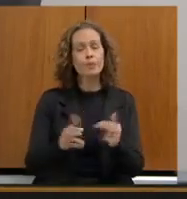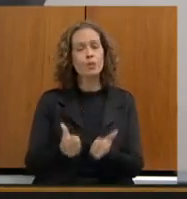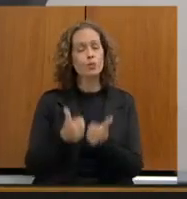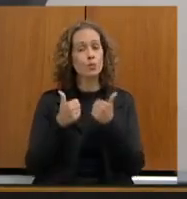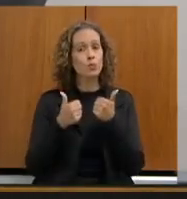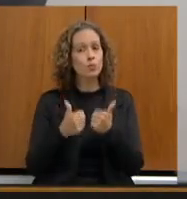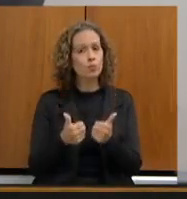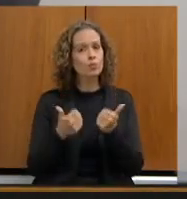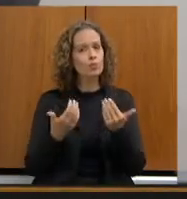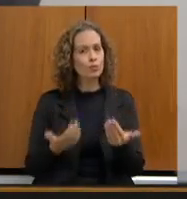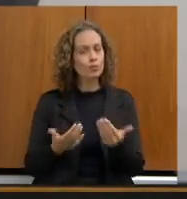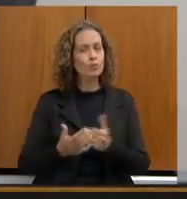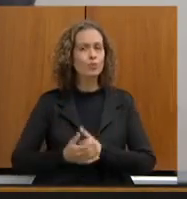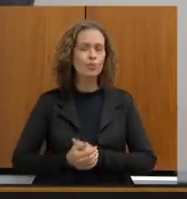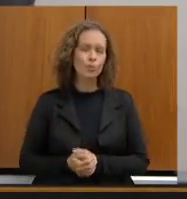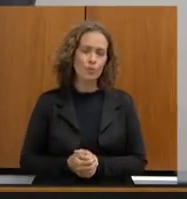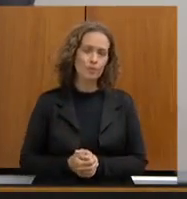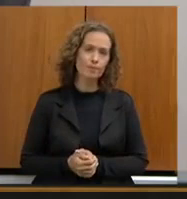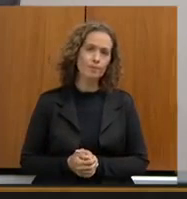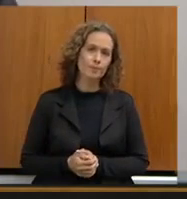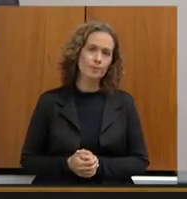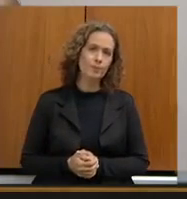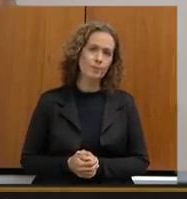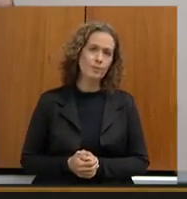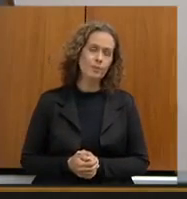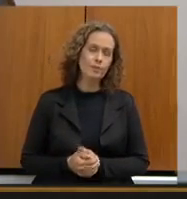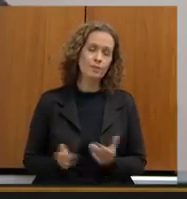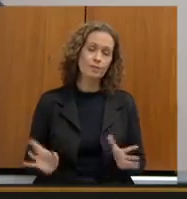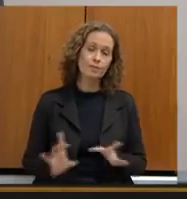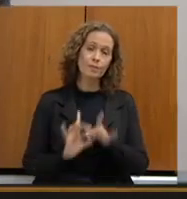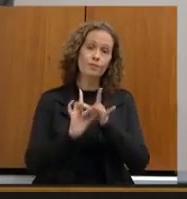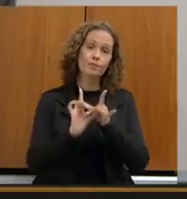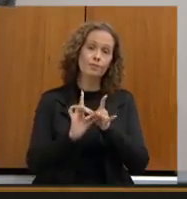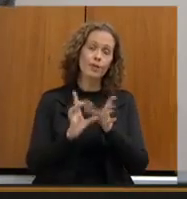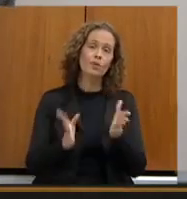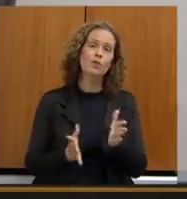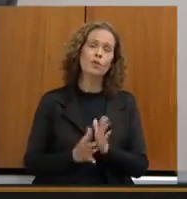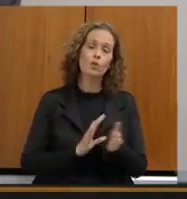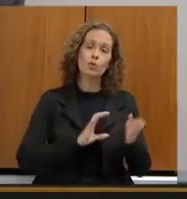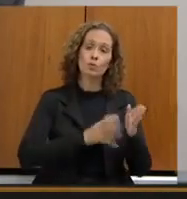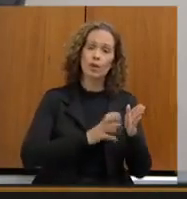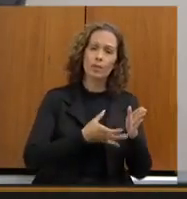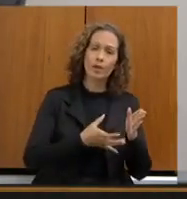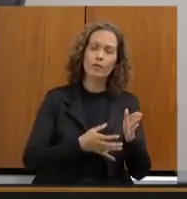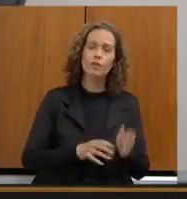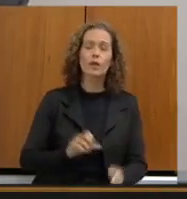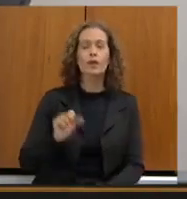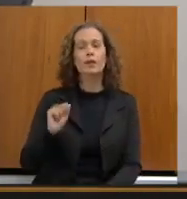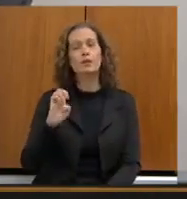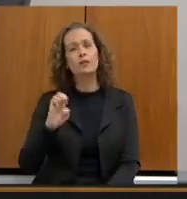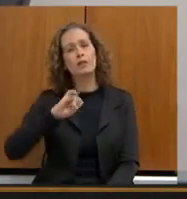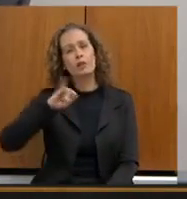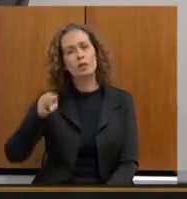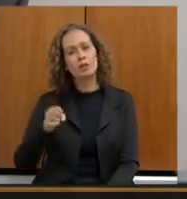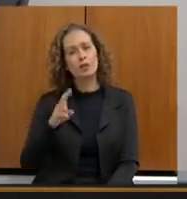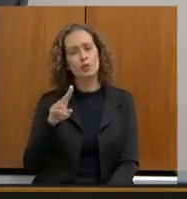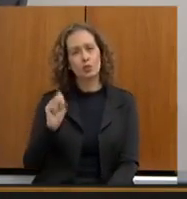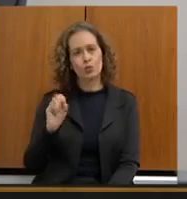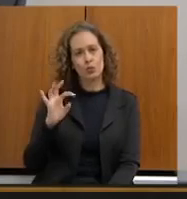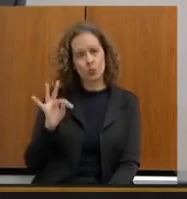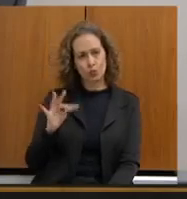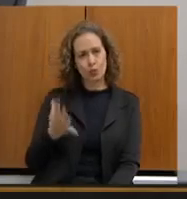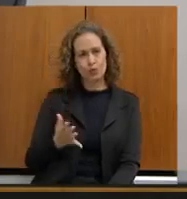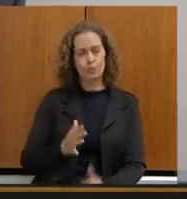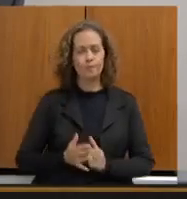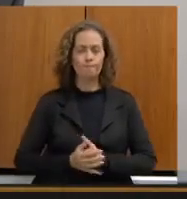tem Rendido com a parceria entre o Parlamento EA sejusp não queria deixar esse aqui Consegui nada o